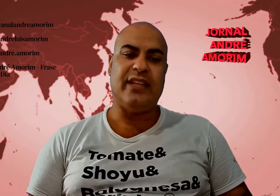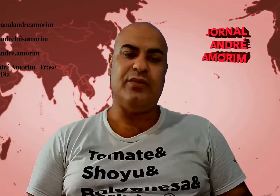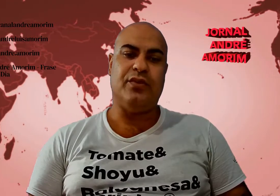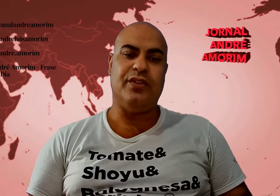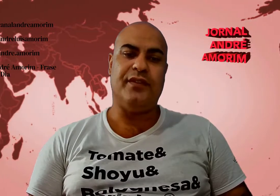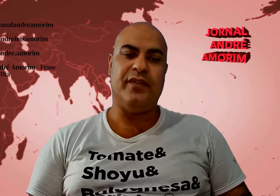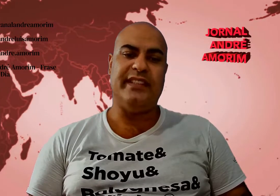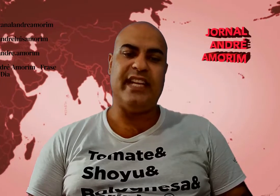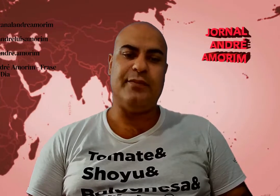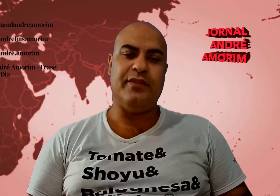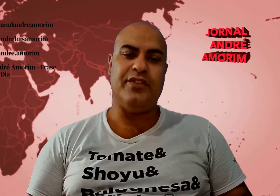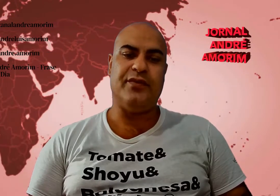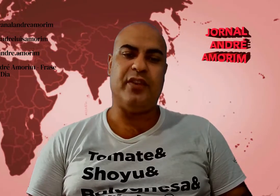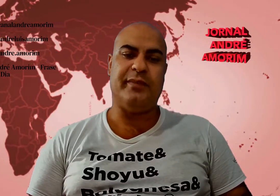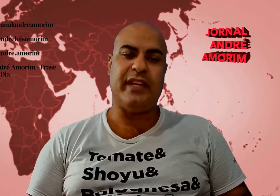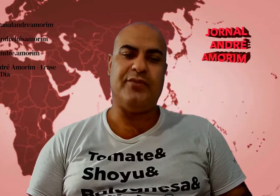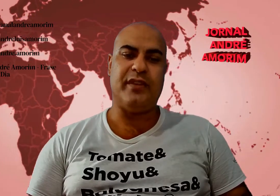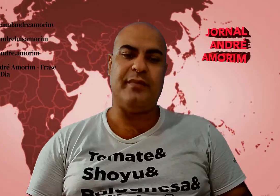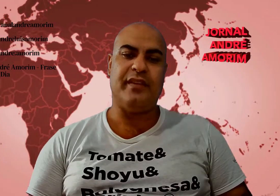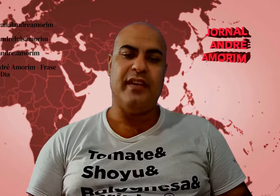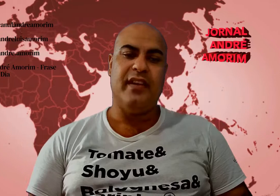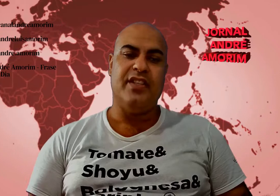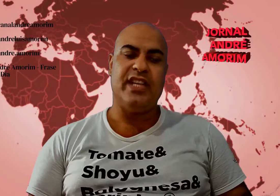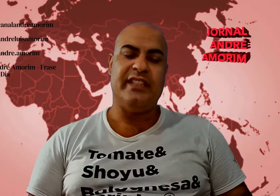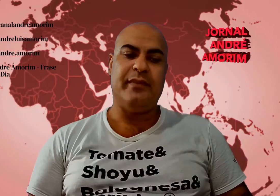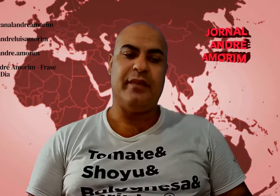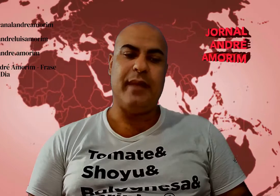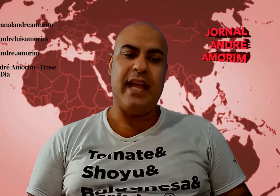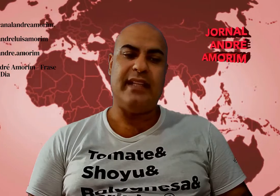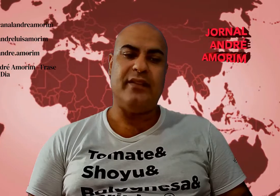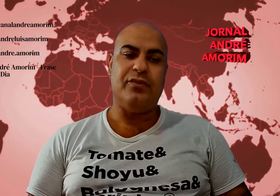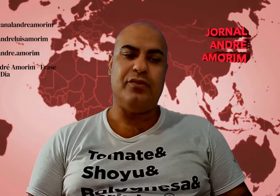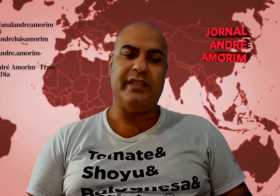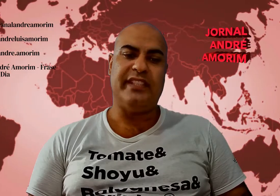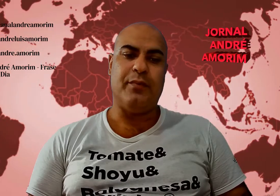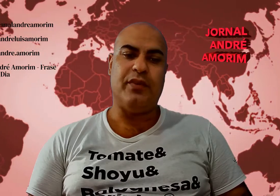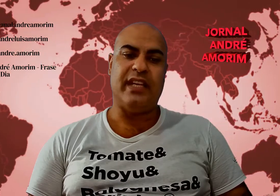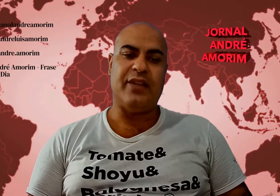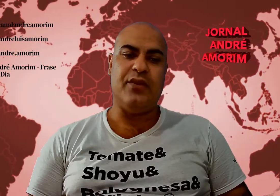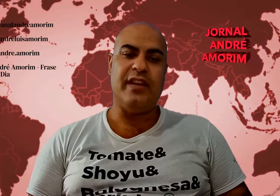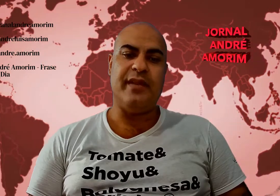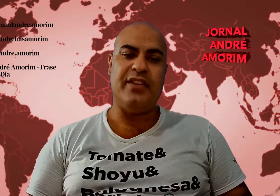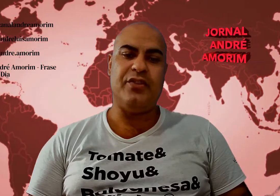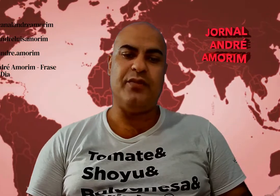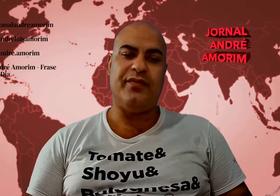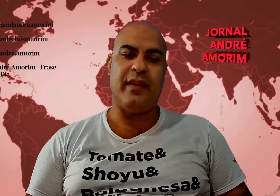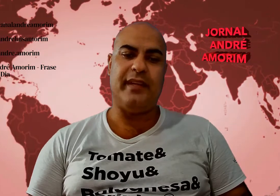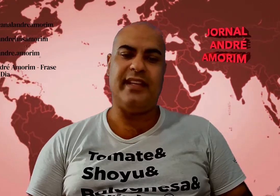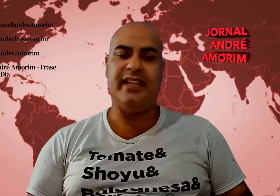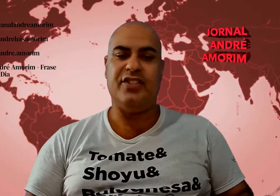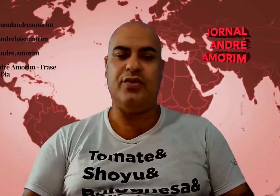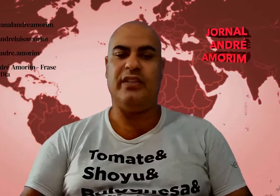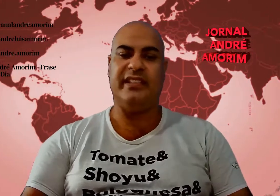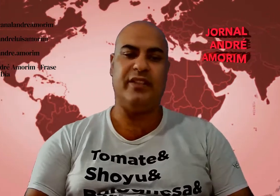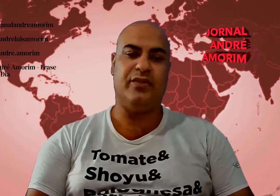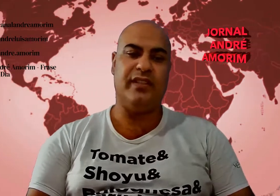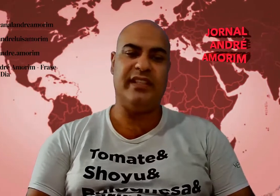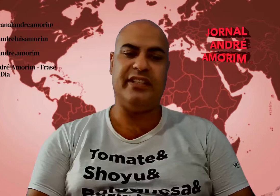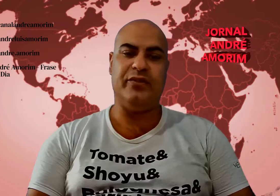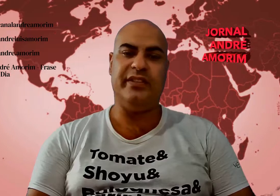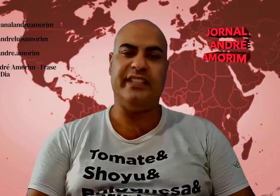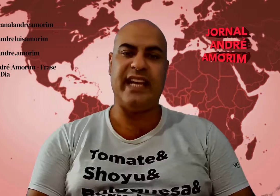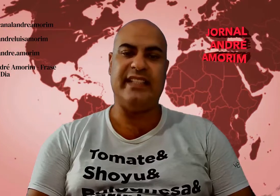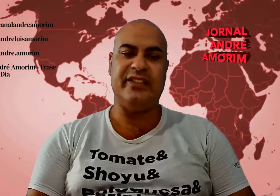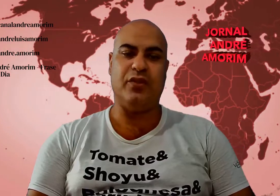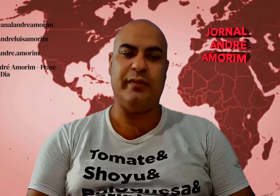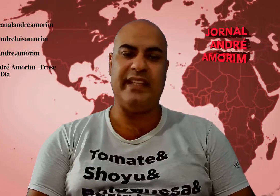ter deletado 2,7 milhões de votos para Trump. Já Smartmatic costuma ser apontada erroneamente como fabricante de urnas